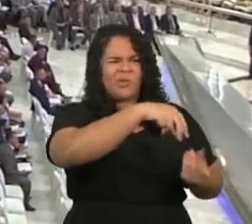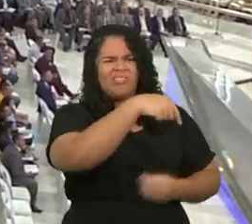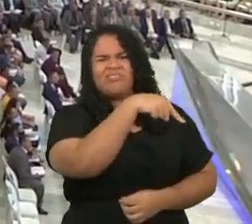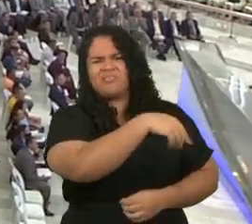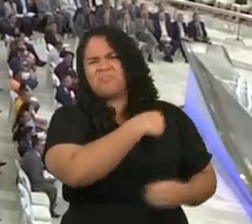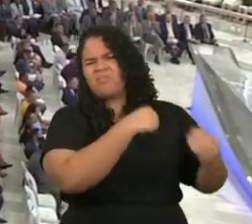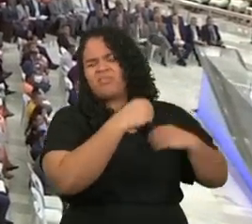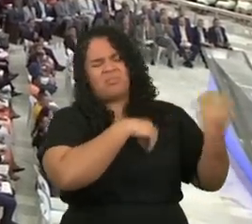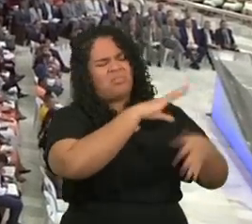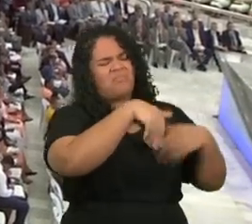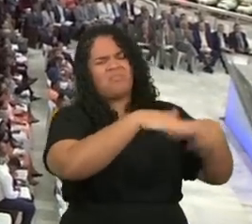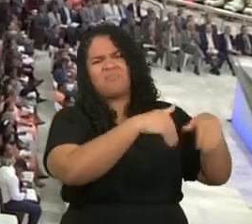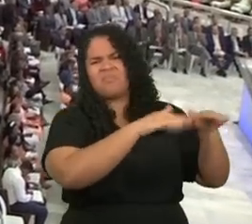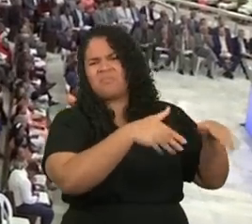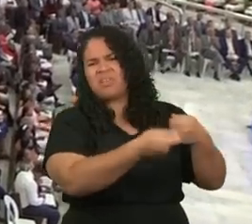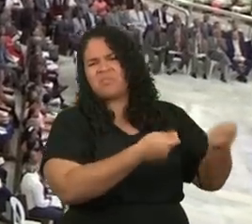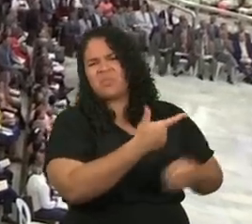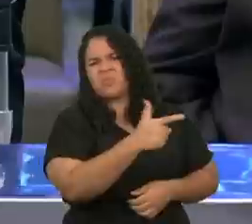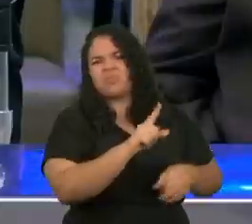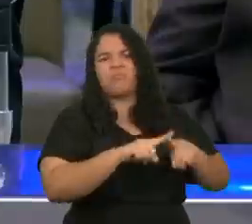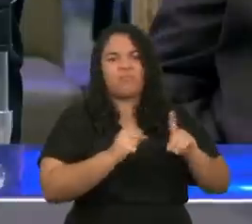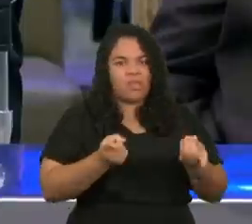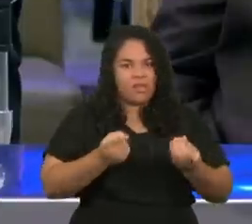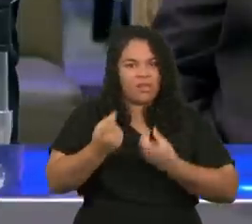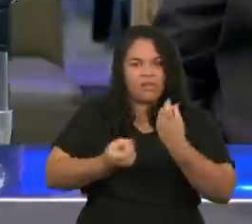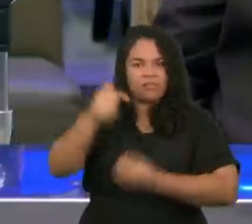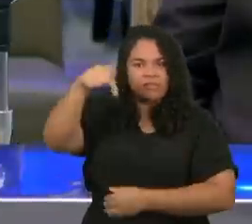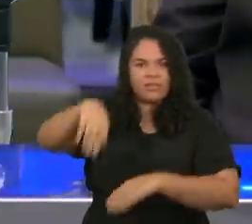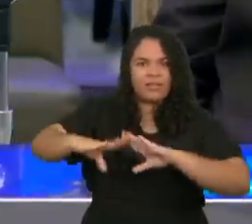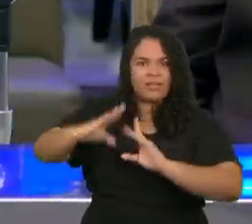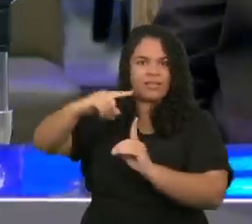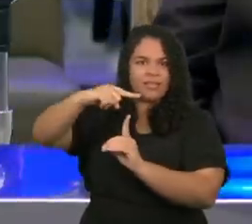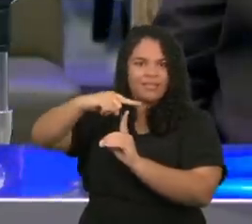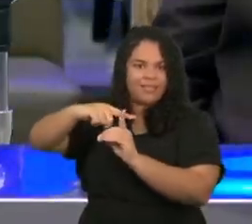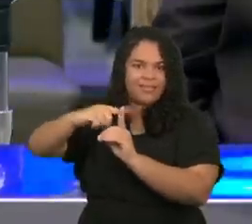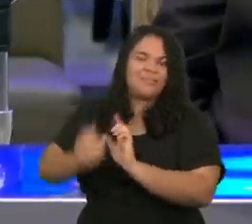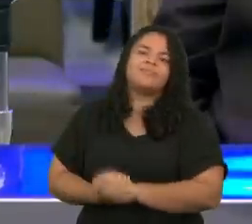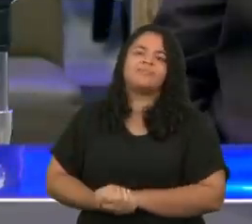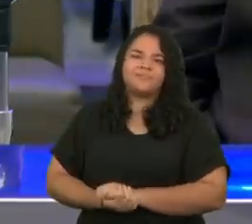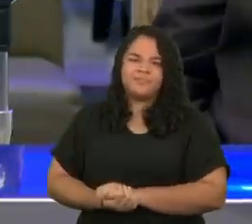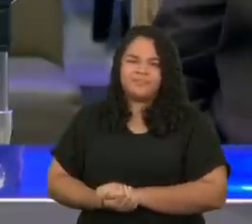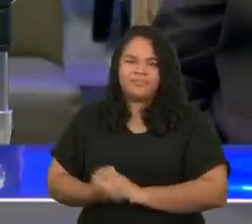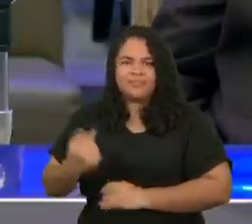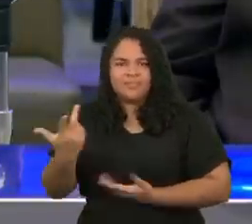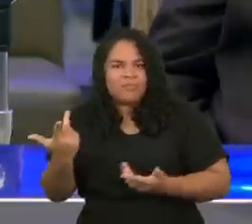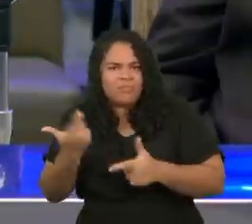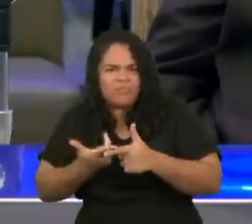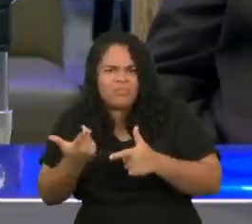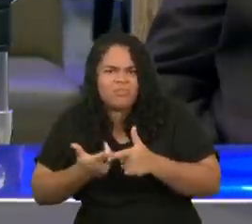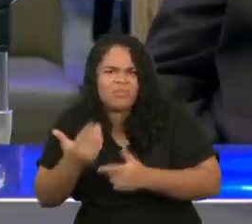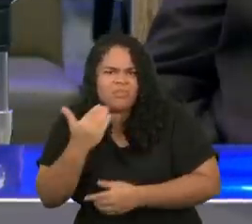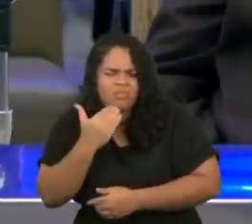filho rapaz é a moça ou adolescente eu quero dormir só com minha irmã que negócio é esse rapaz